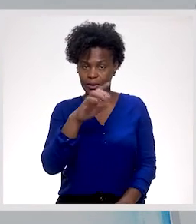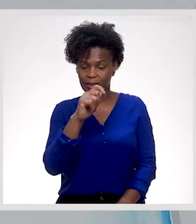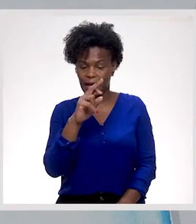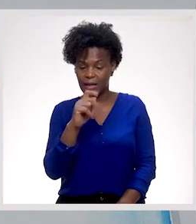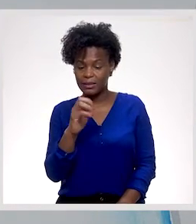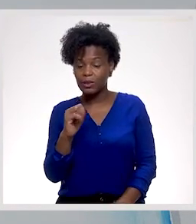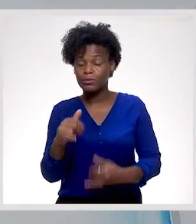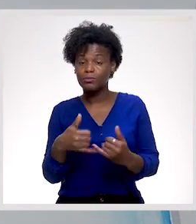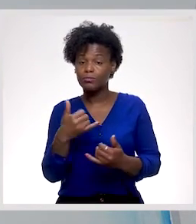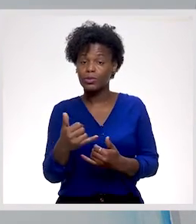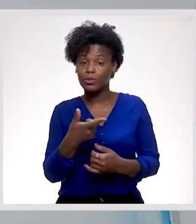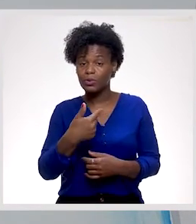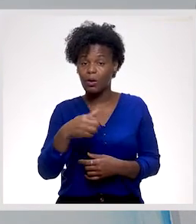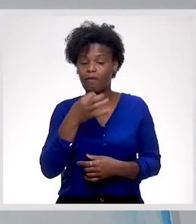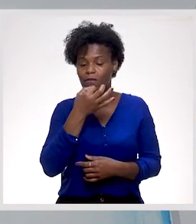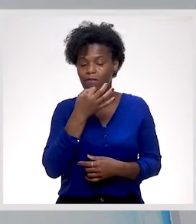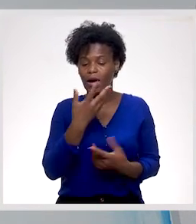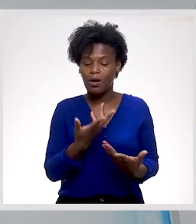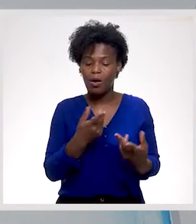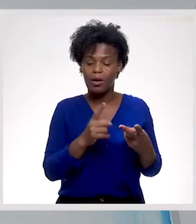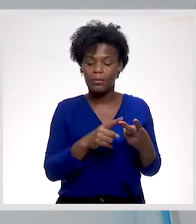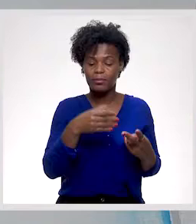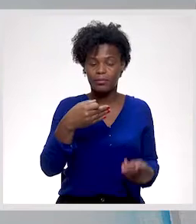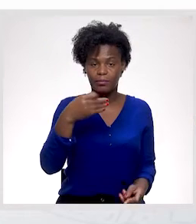vamos falar do Plutão.